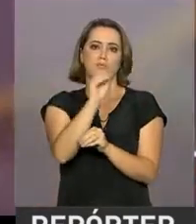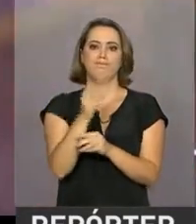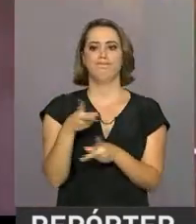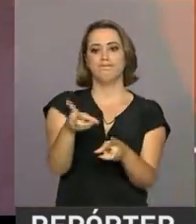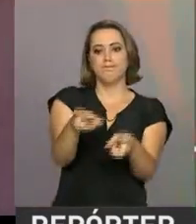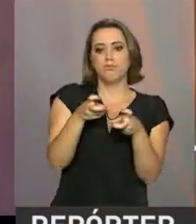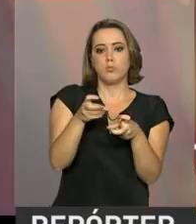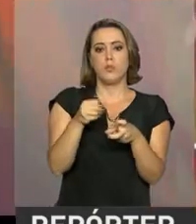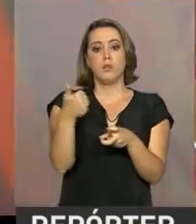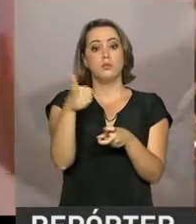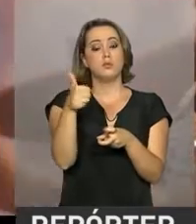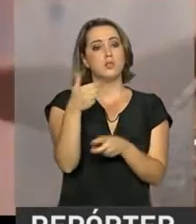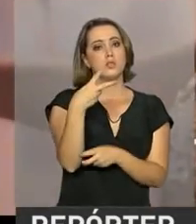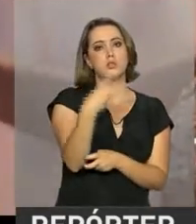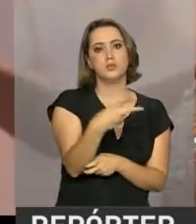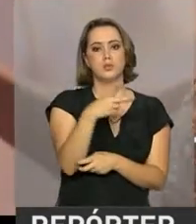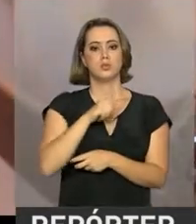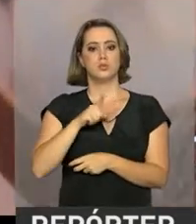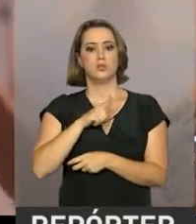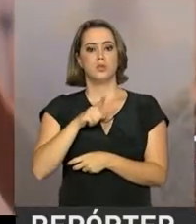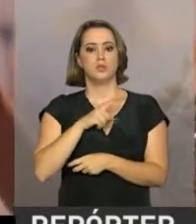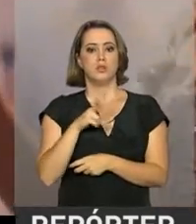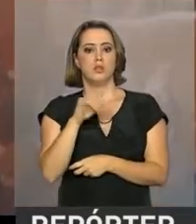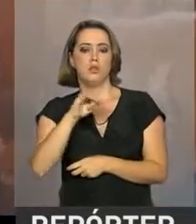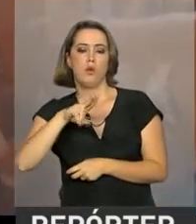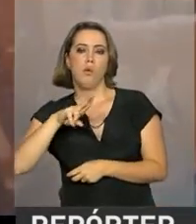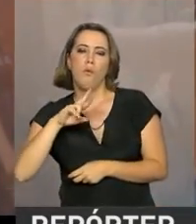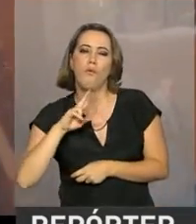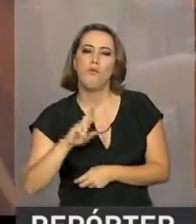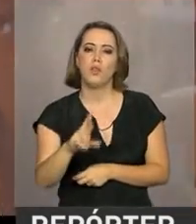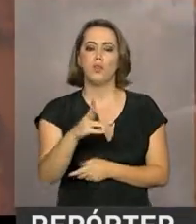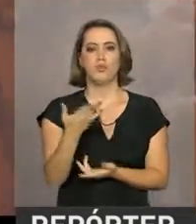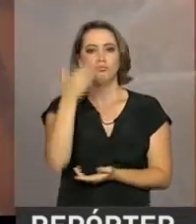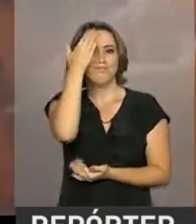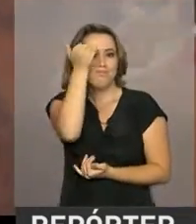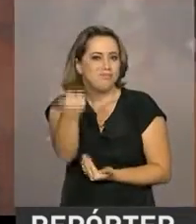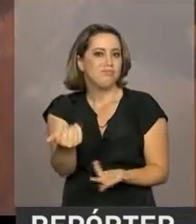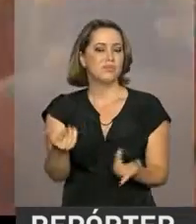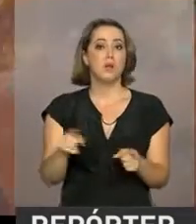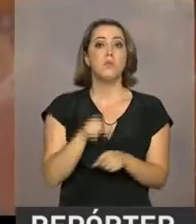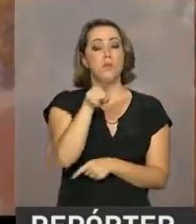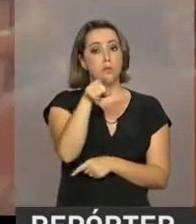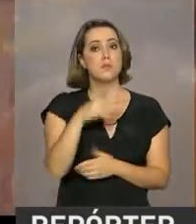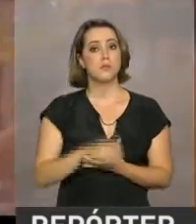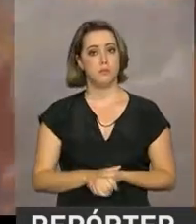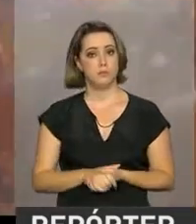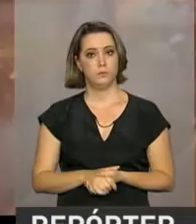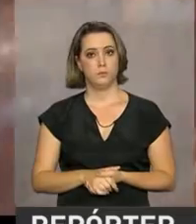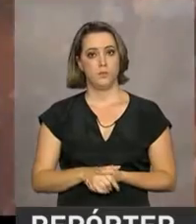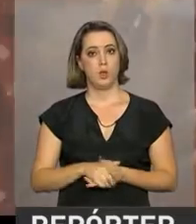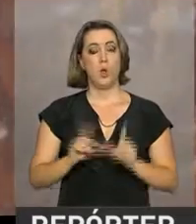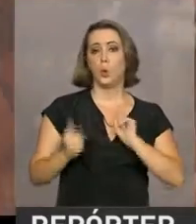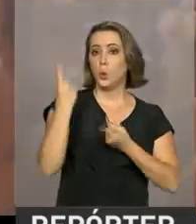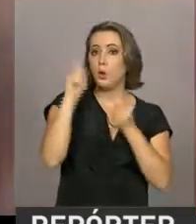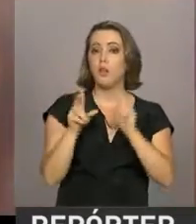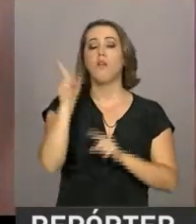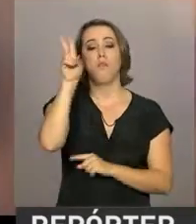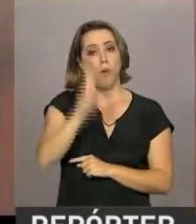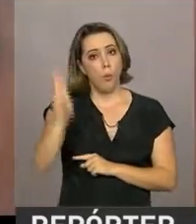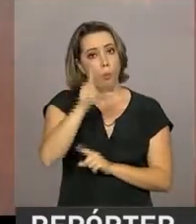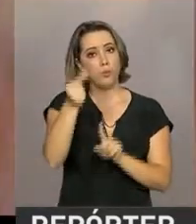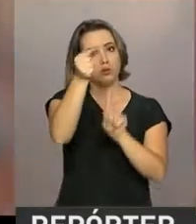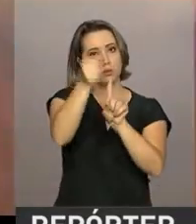112 mil têm de vir nem sabe que você no carnaval use camisinha